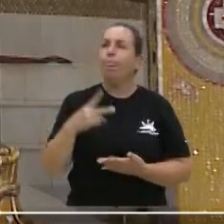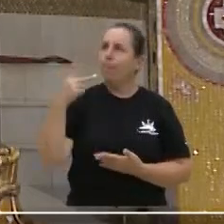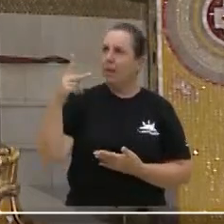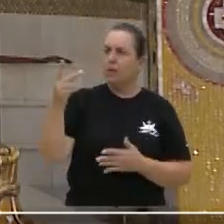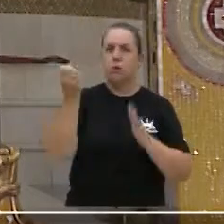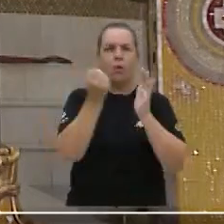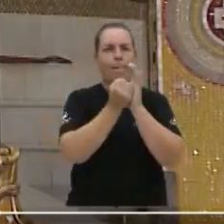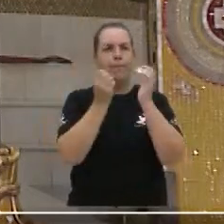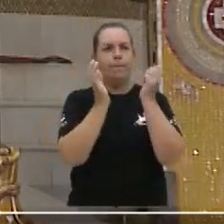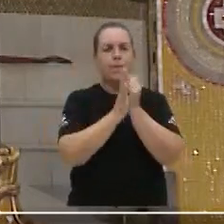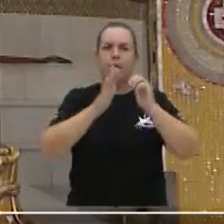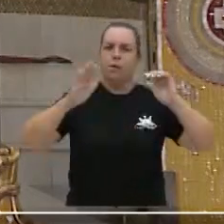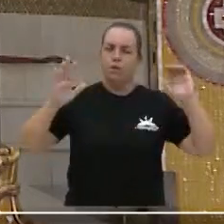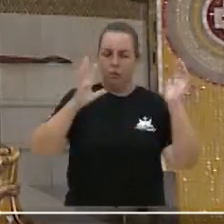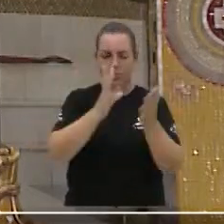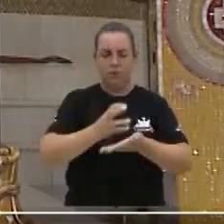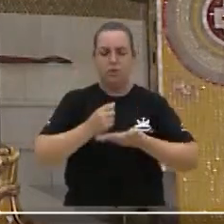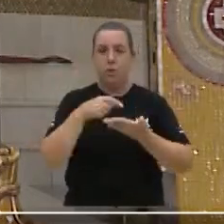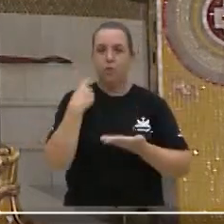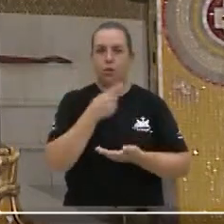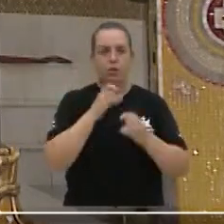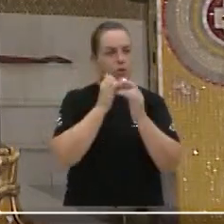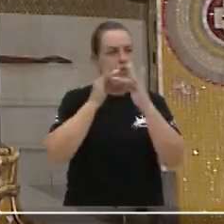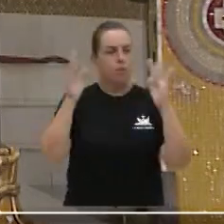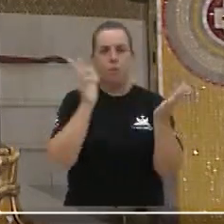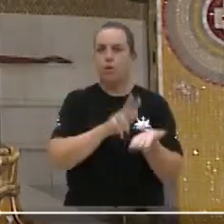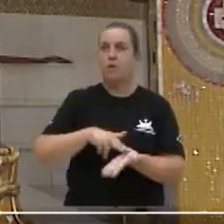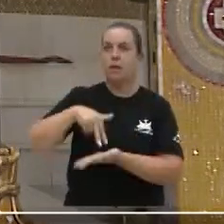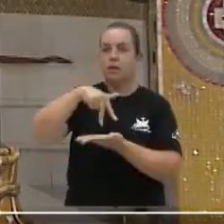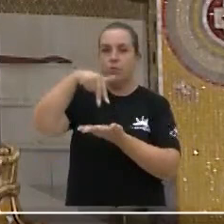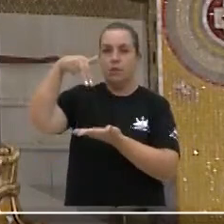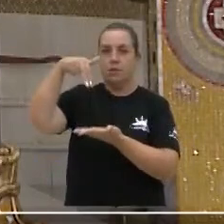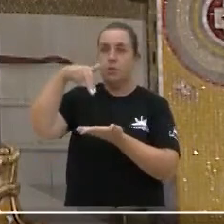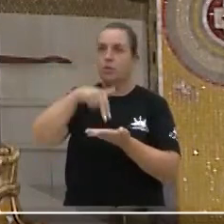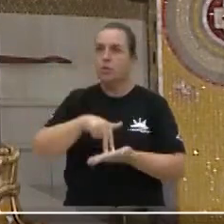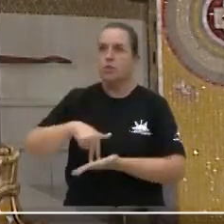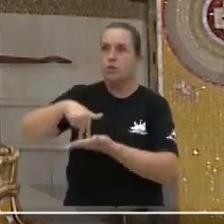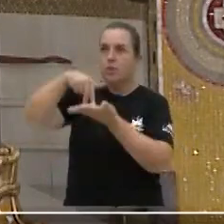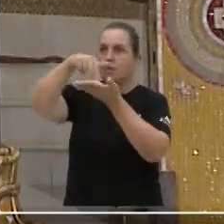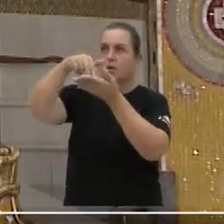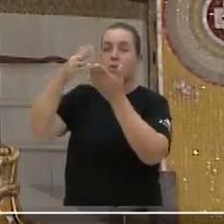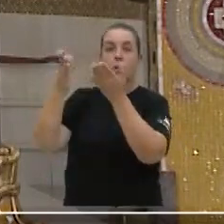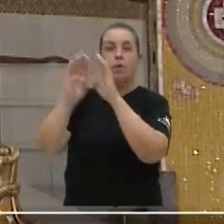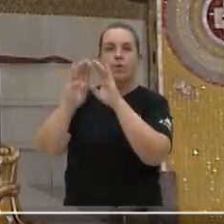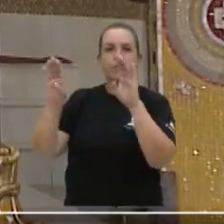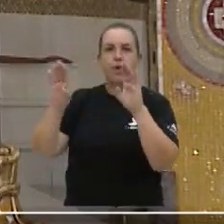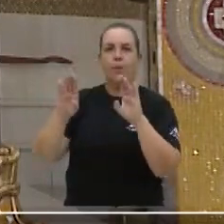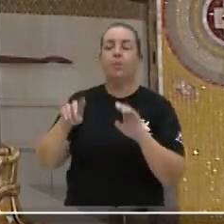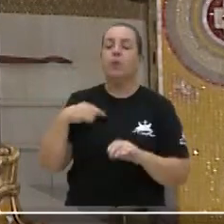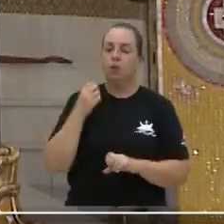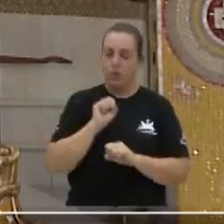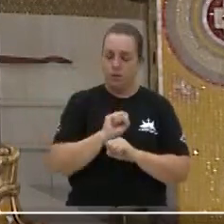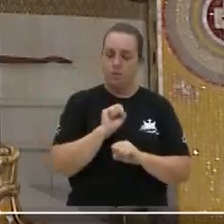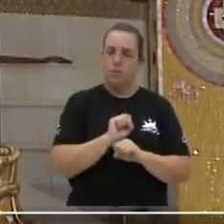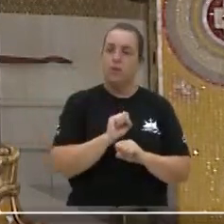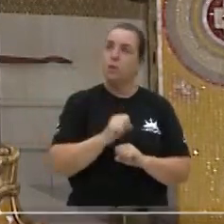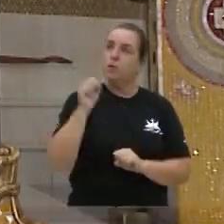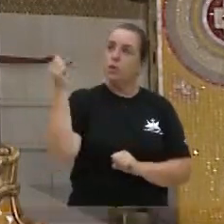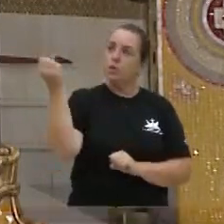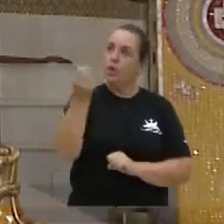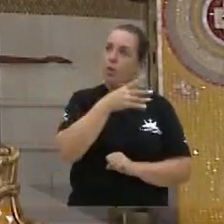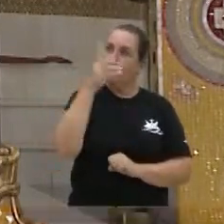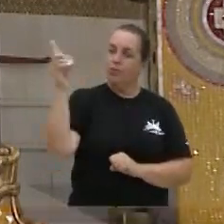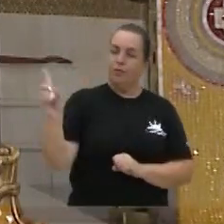sua paixão que nos salva, da sua gloriosa ressurreição, da sua ascensão ao céu, enquanto esperamos a sua